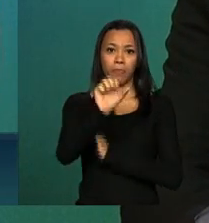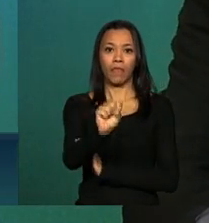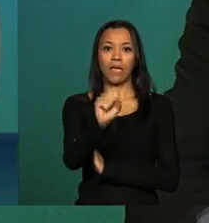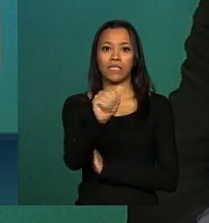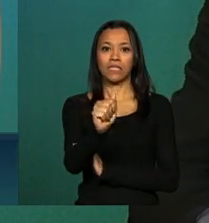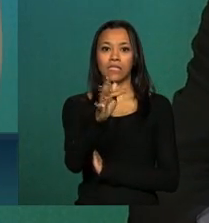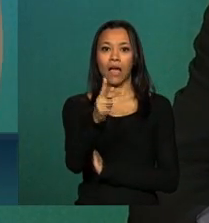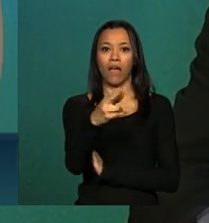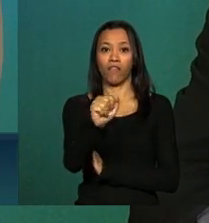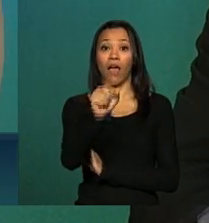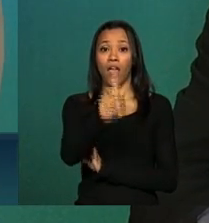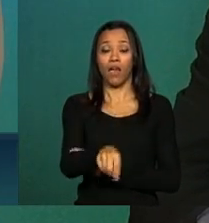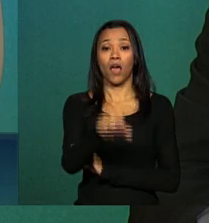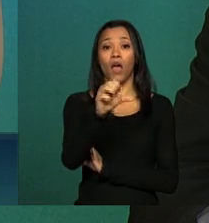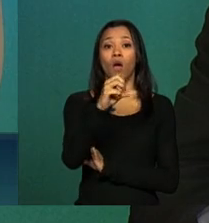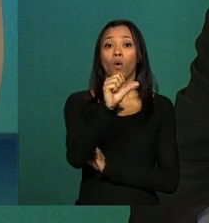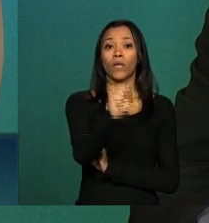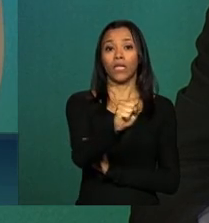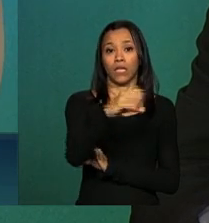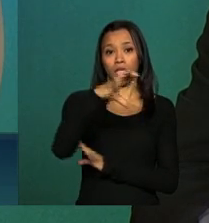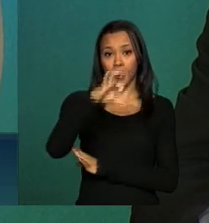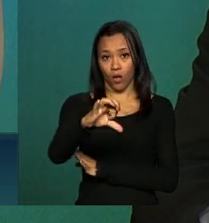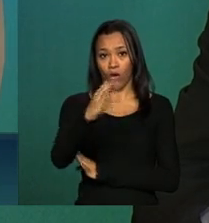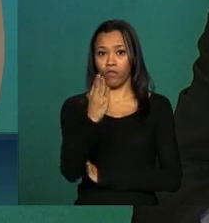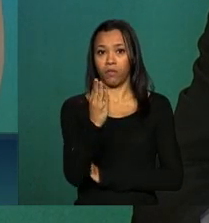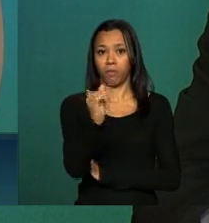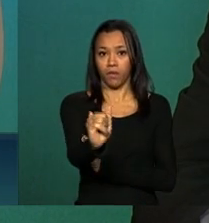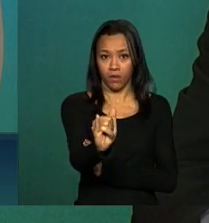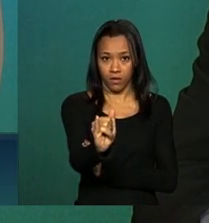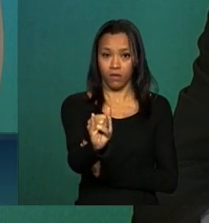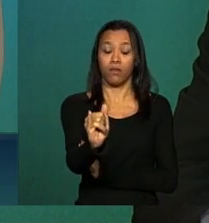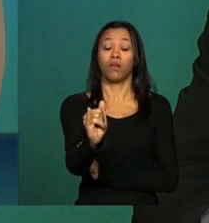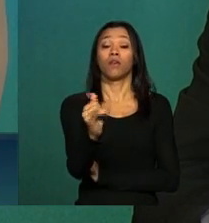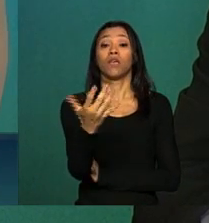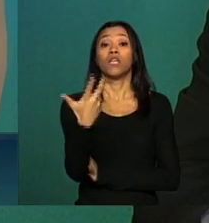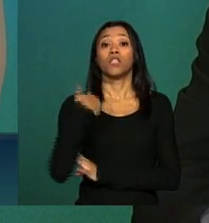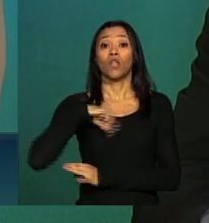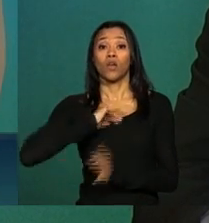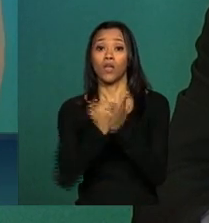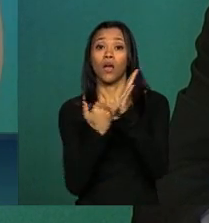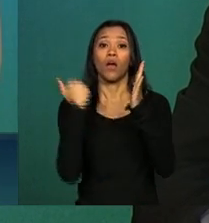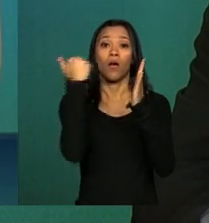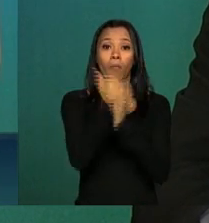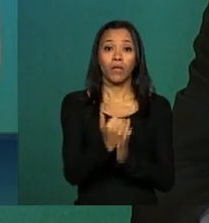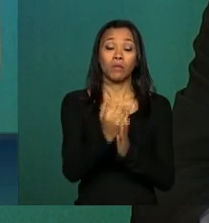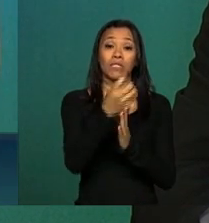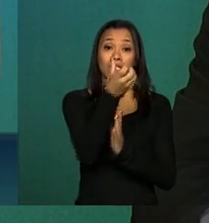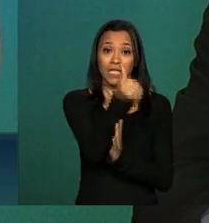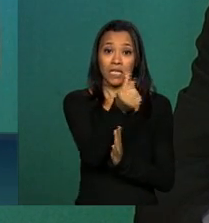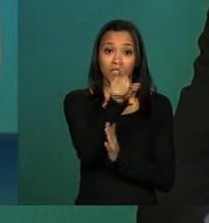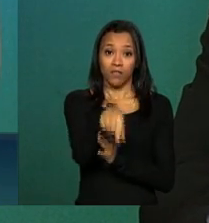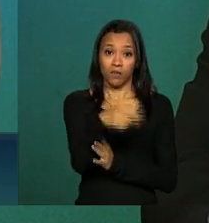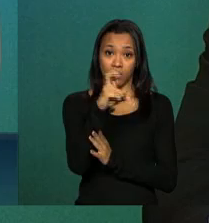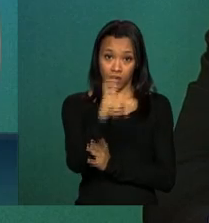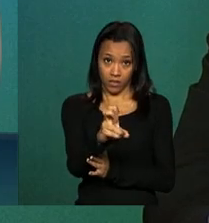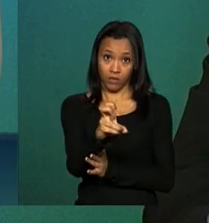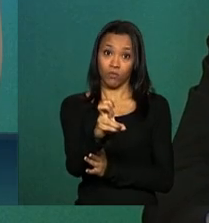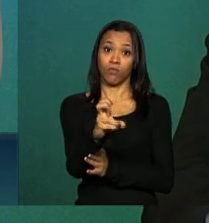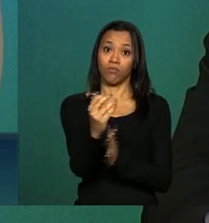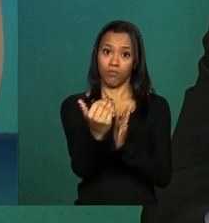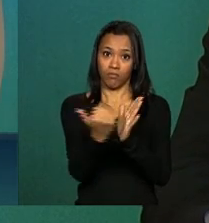Na safra passada era 89 bilhões e nós tivemos um aumento de 6,5 que foi para 96